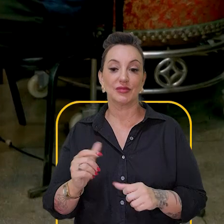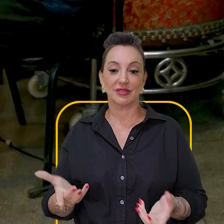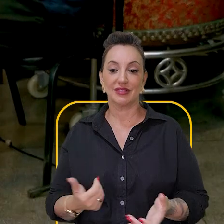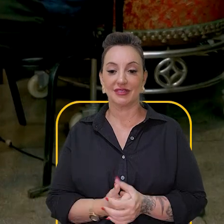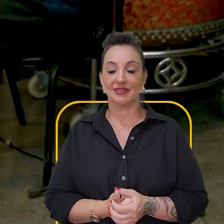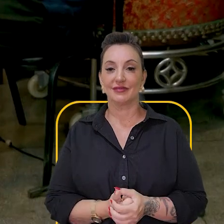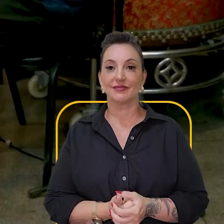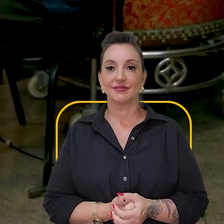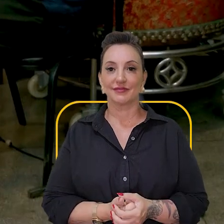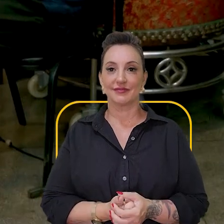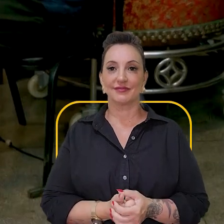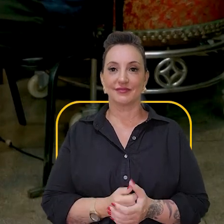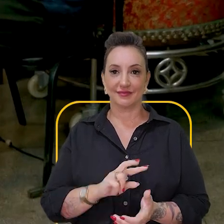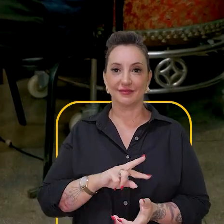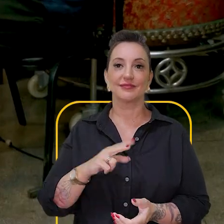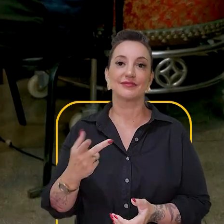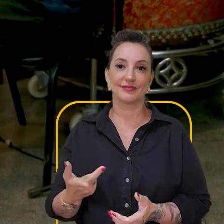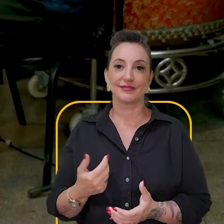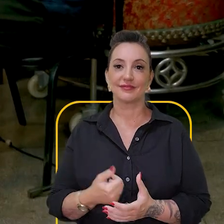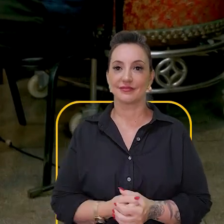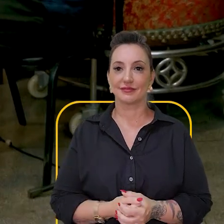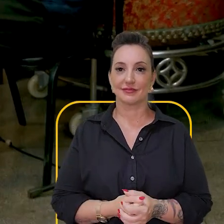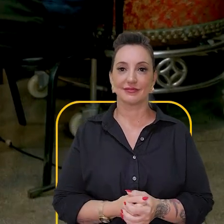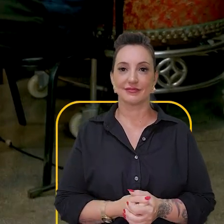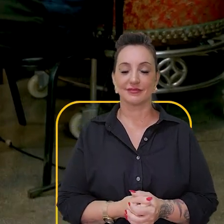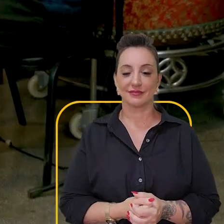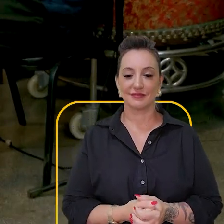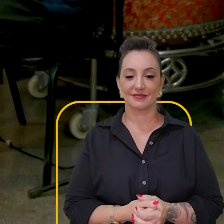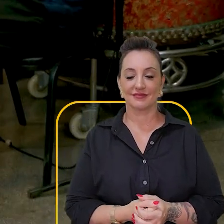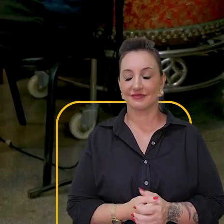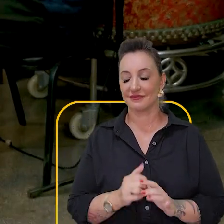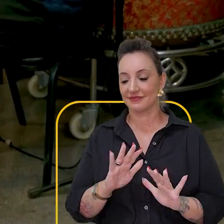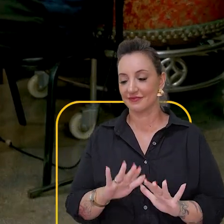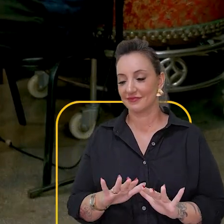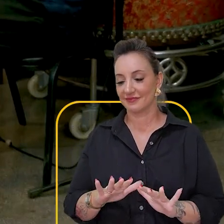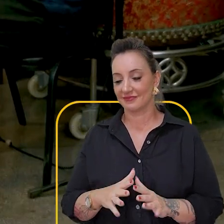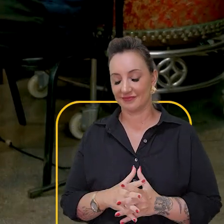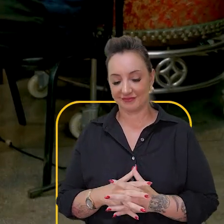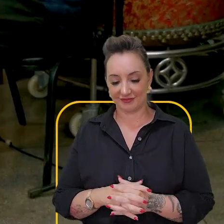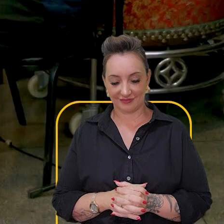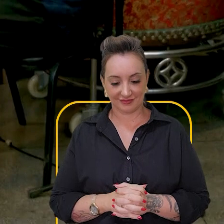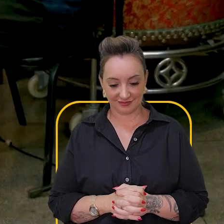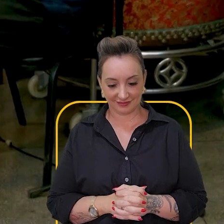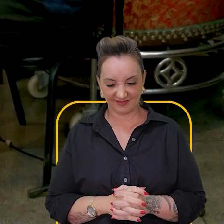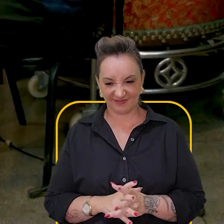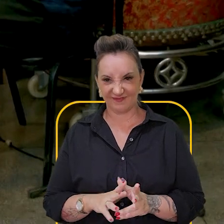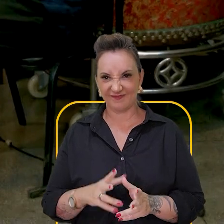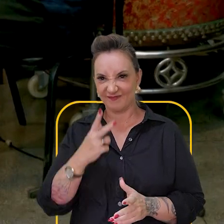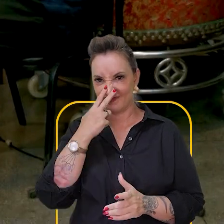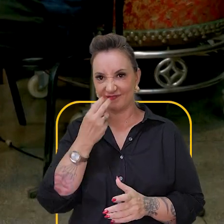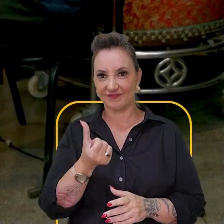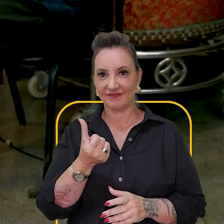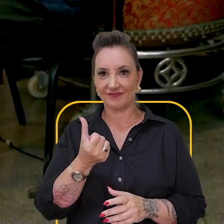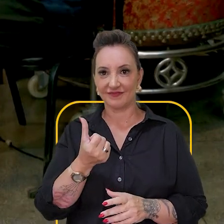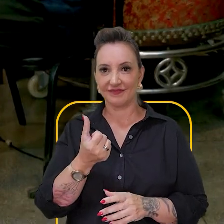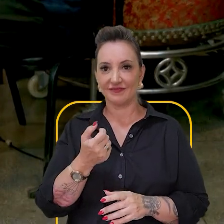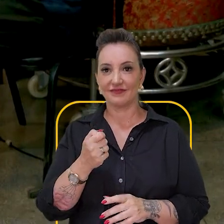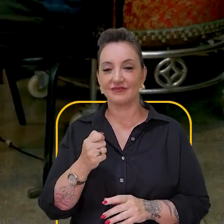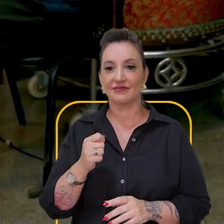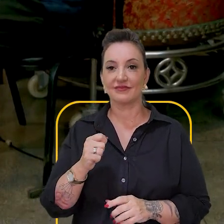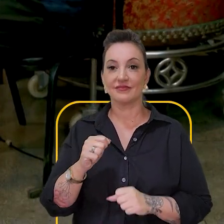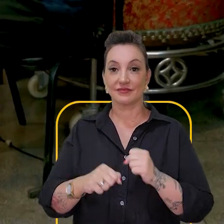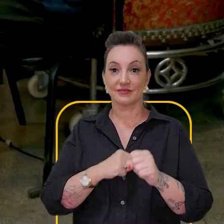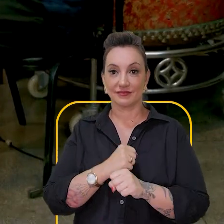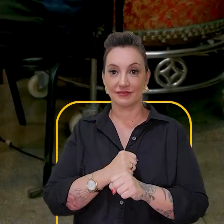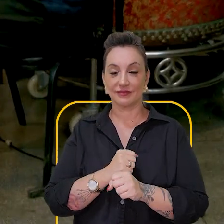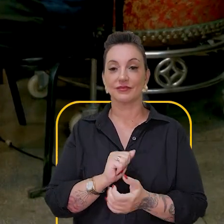parar e hoje eu dou aula para um grupo bem reservado bem menor só de 21 pelo espaço que eu